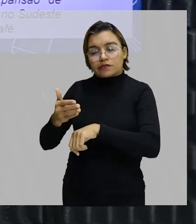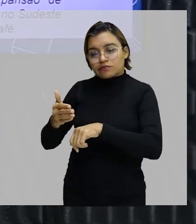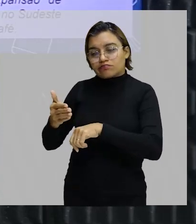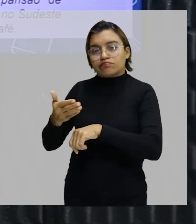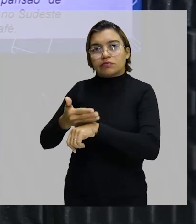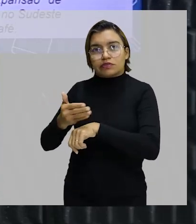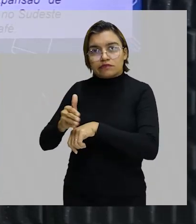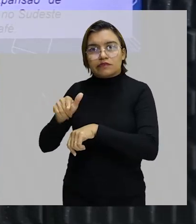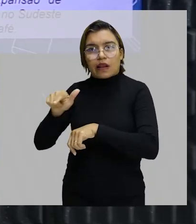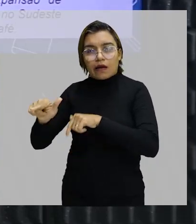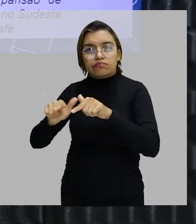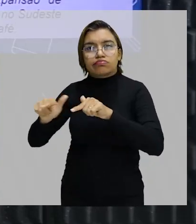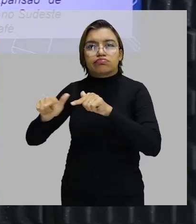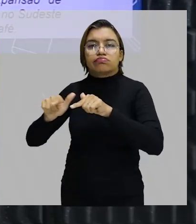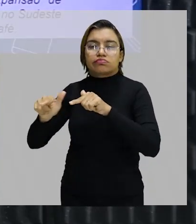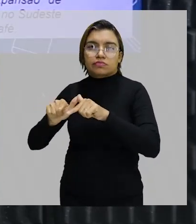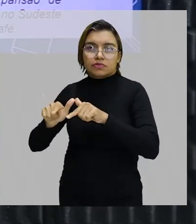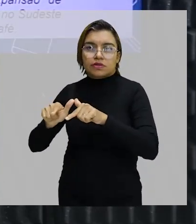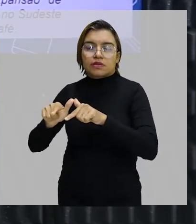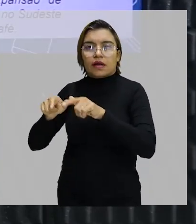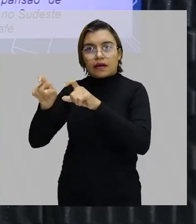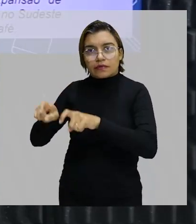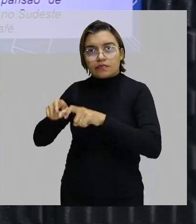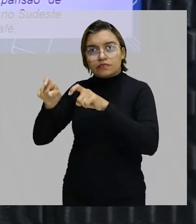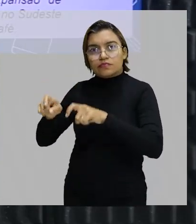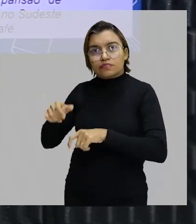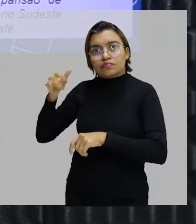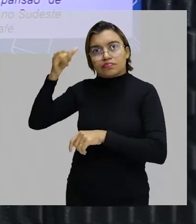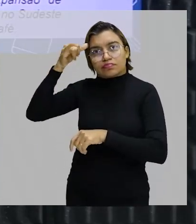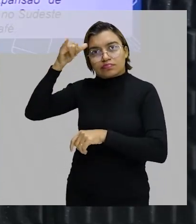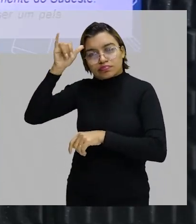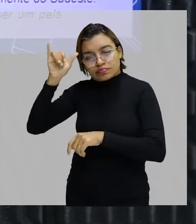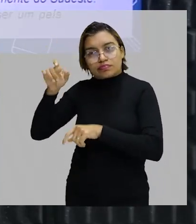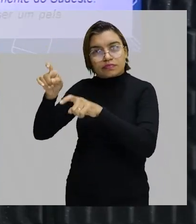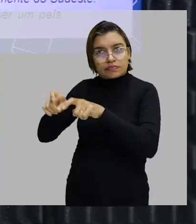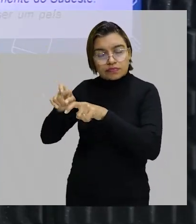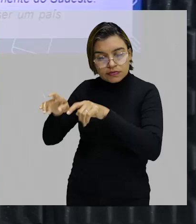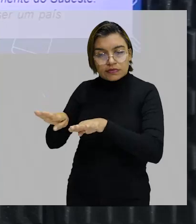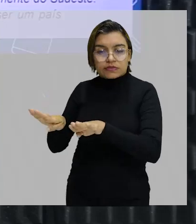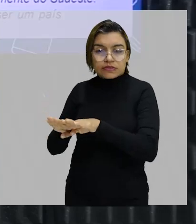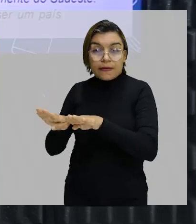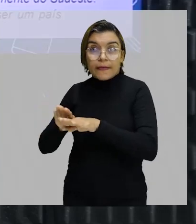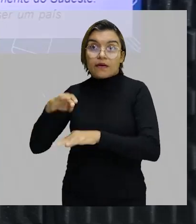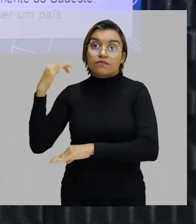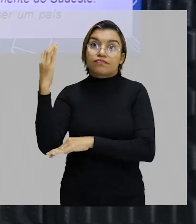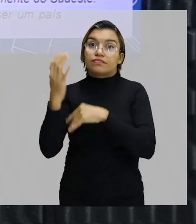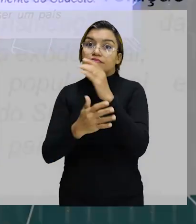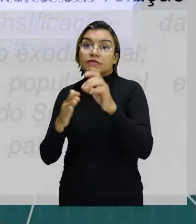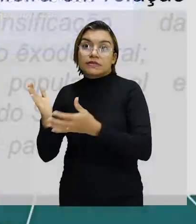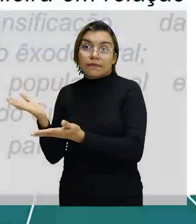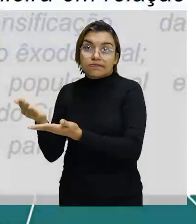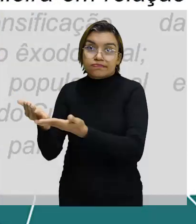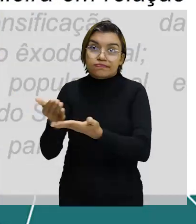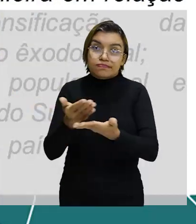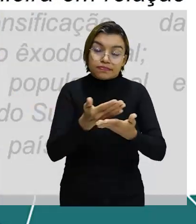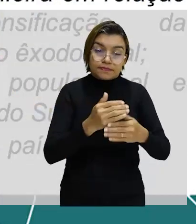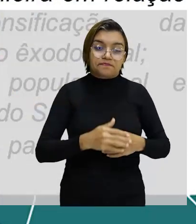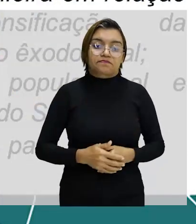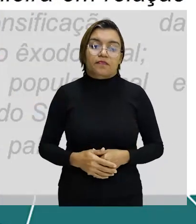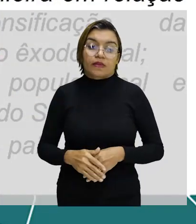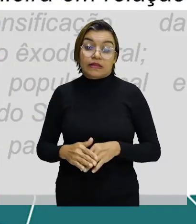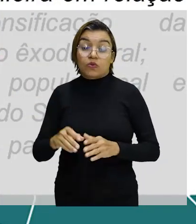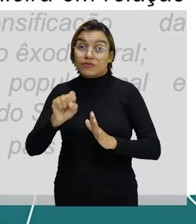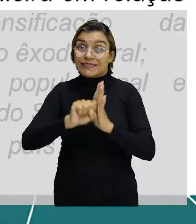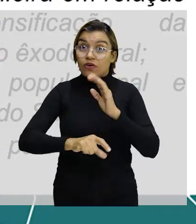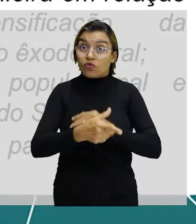agropastoris, agricultura, pecuária e do extrativismo. Isso vai mudar, como eu te disse, a partir do século XX, tá?